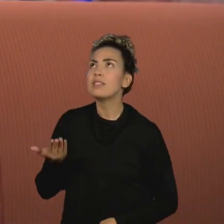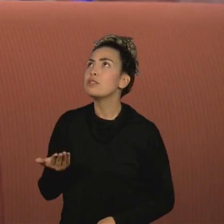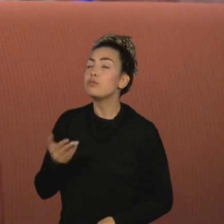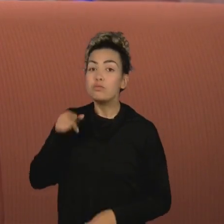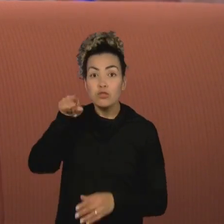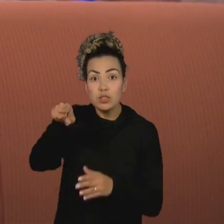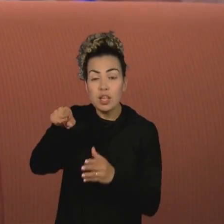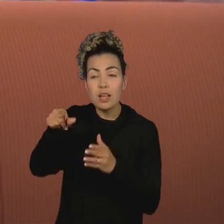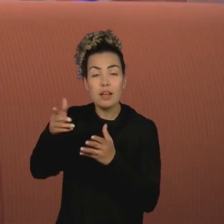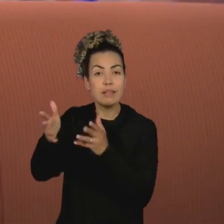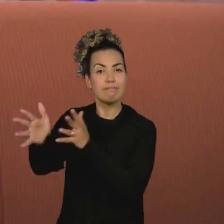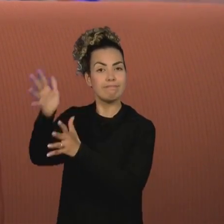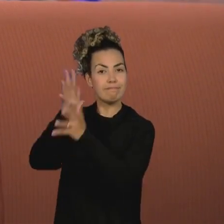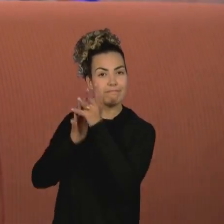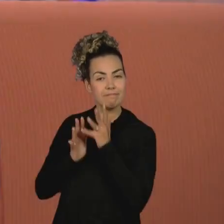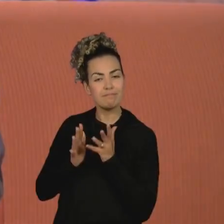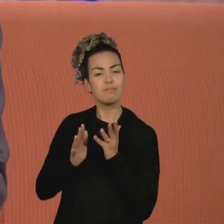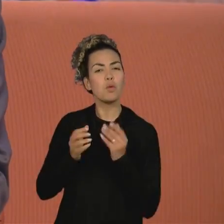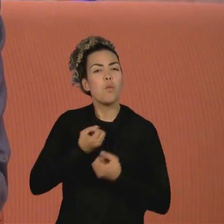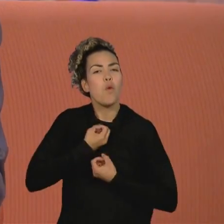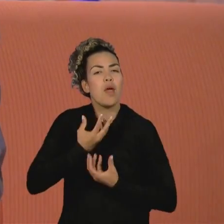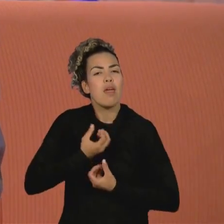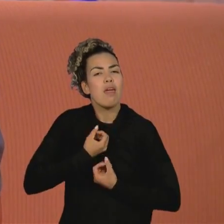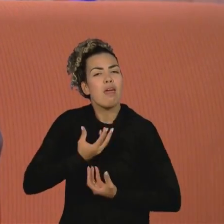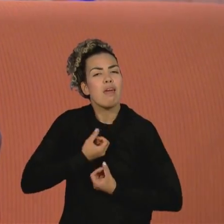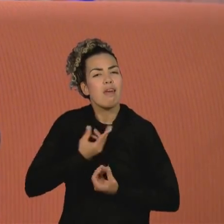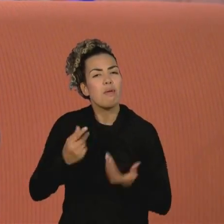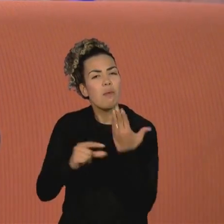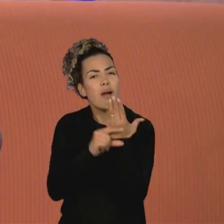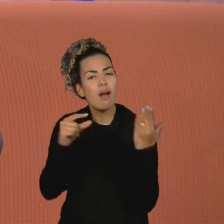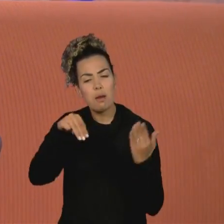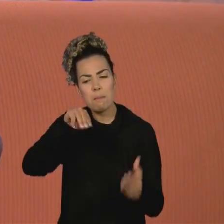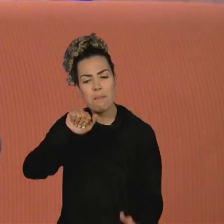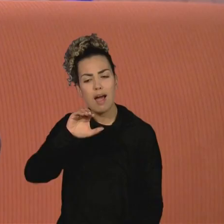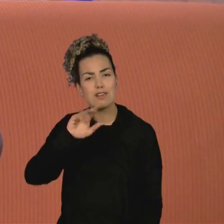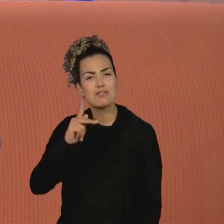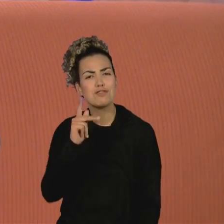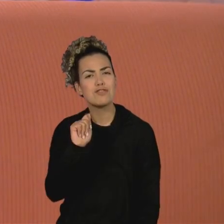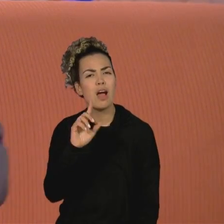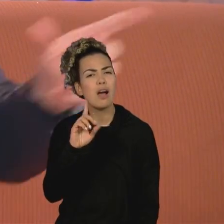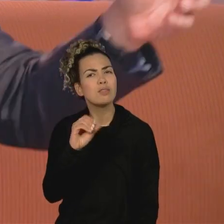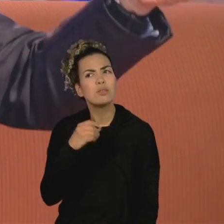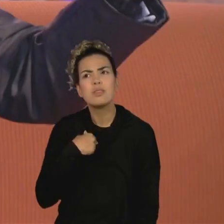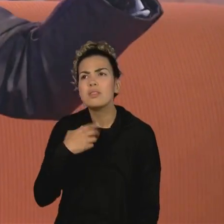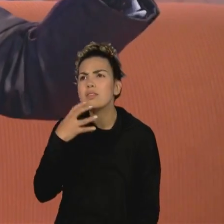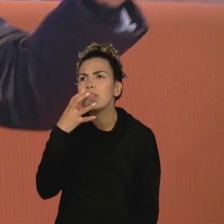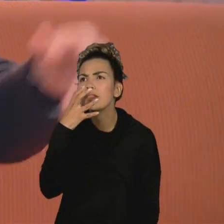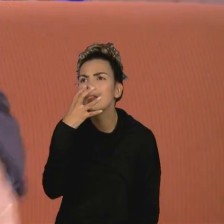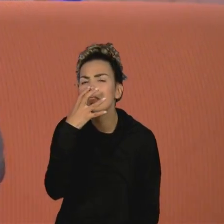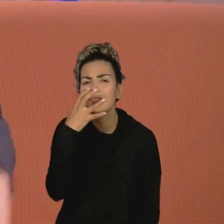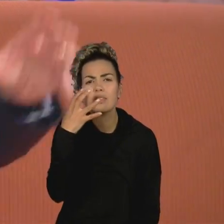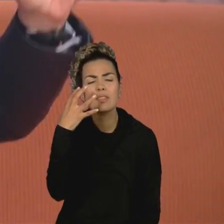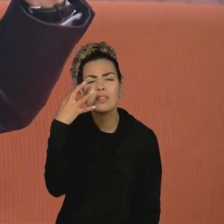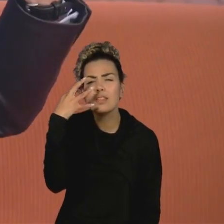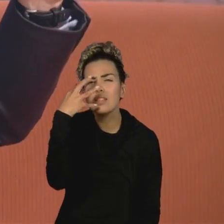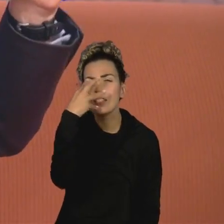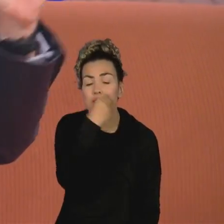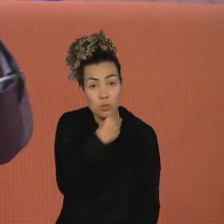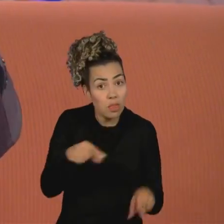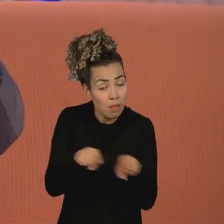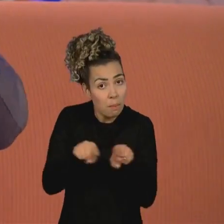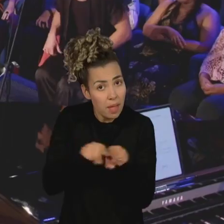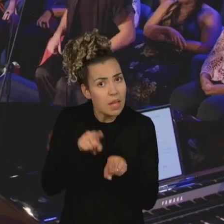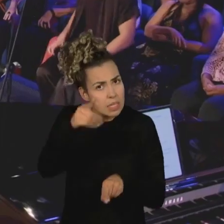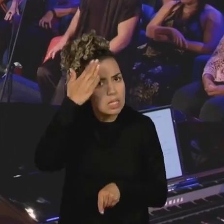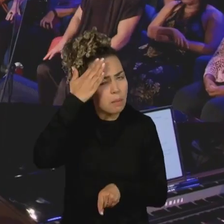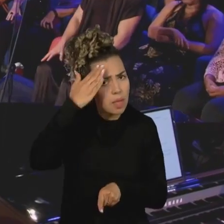do Machado, né? Esse poema é um poema lindo de morrer. E sabe que o Serrat fez uma música, Romuald Serrat, que é a